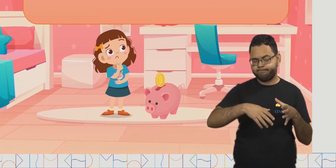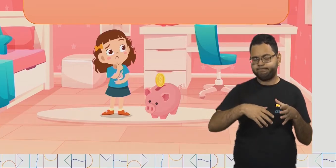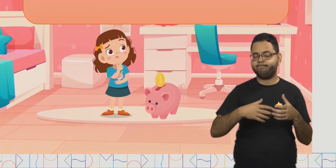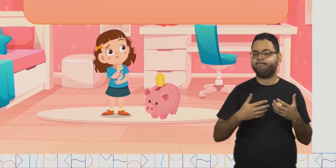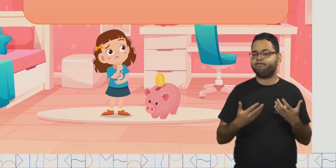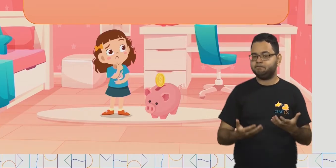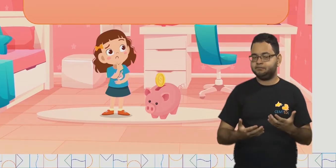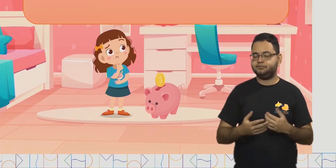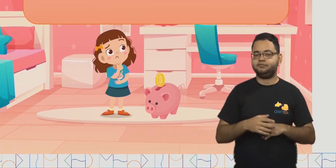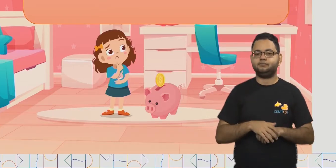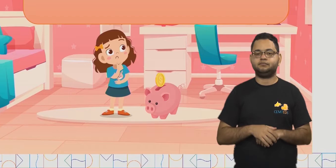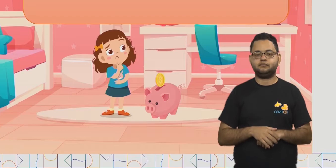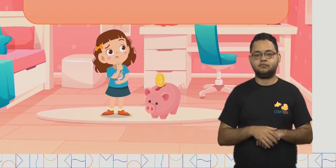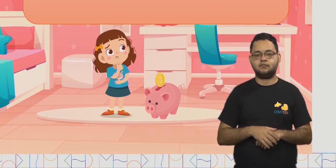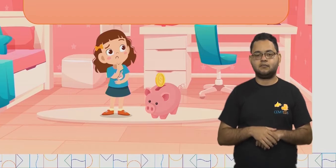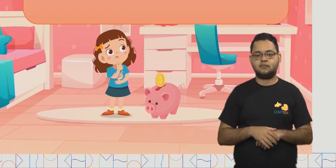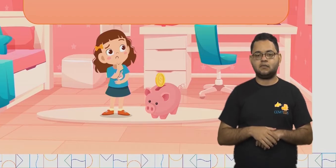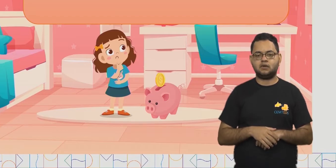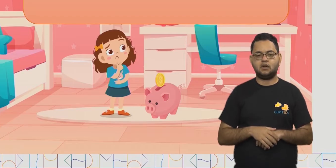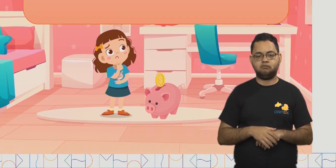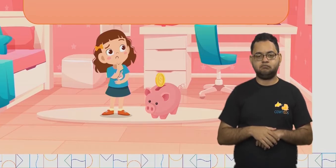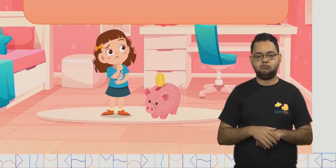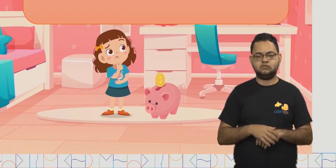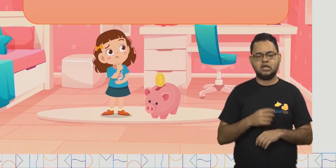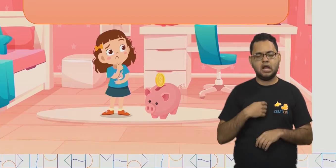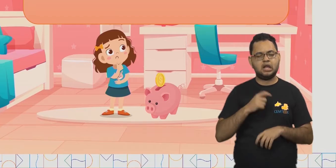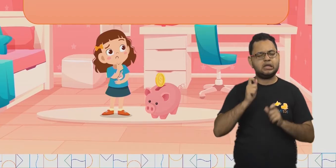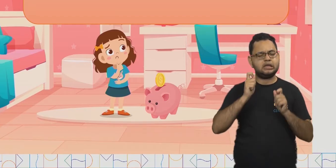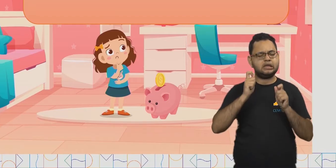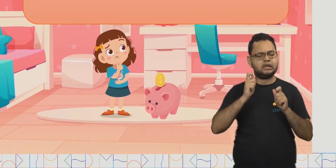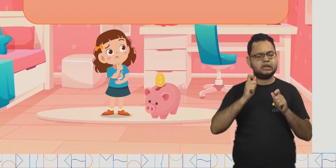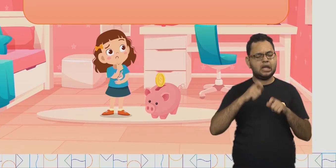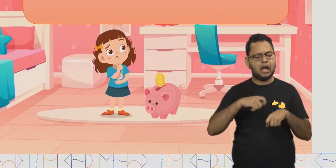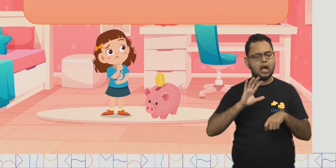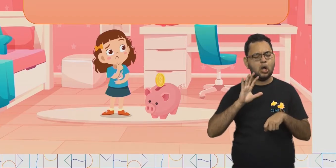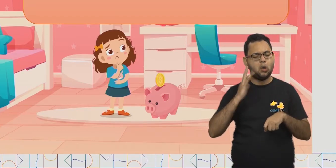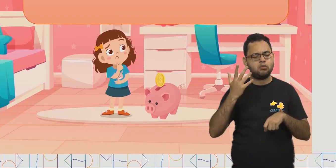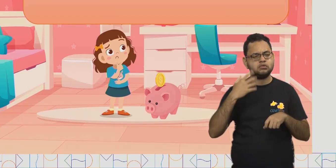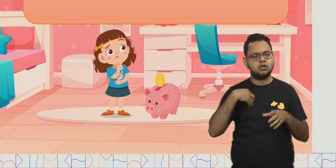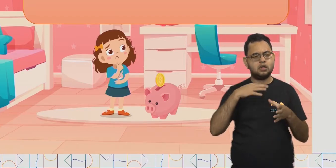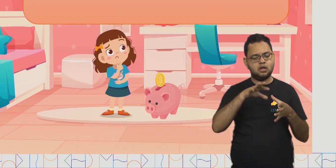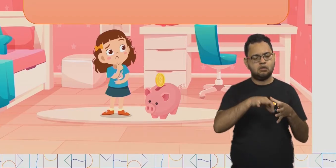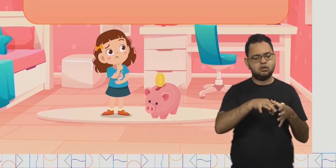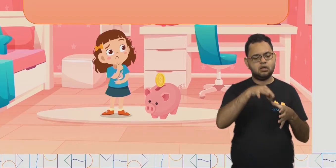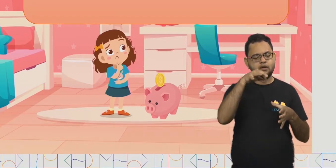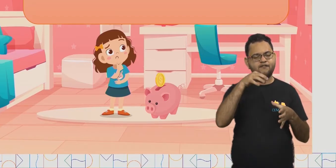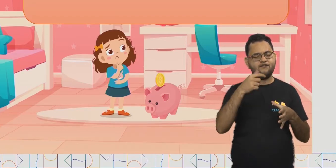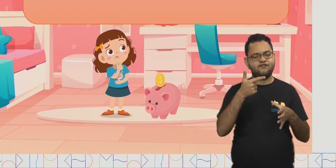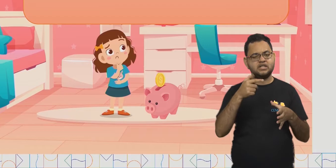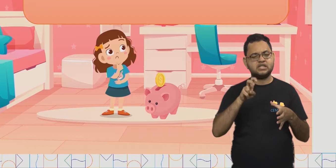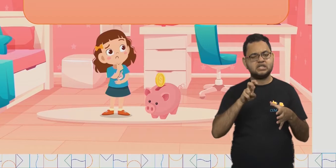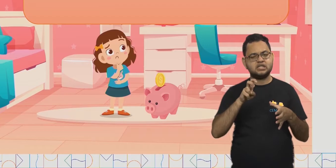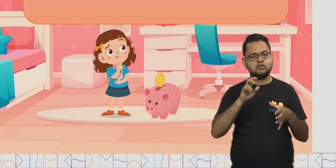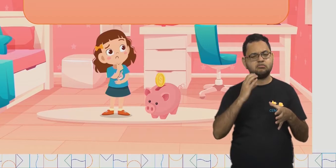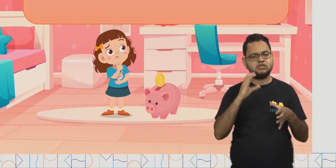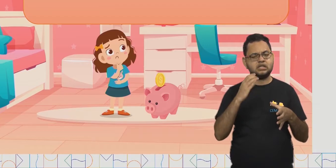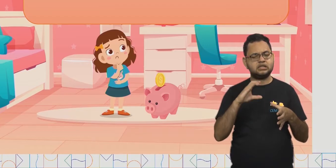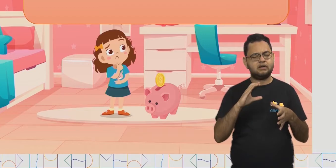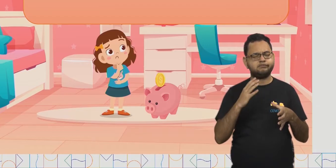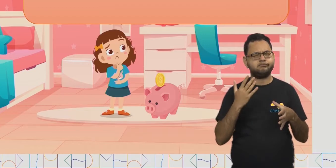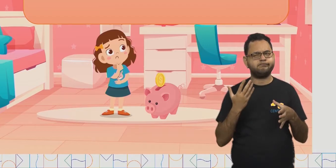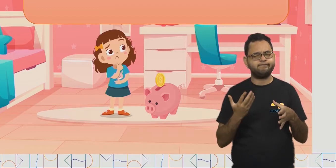e vamos lá teria possível Cecília retirado cofrinho uma moeda de 25 centavo